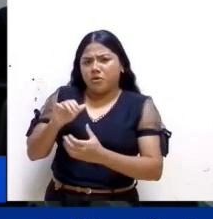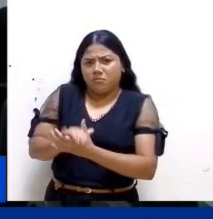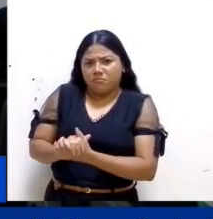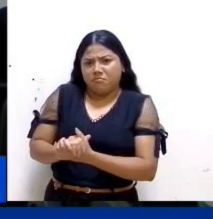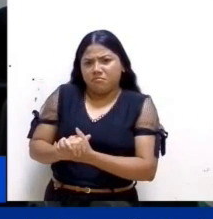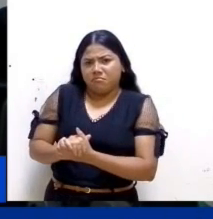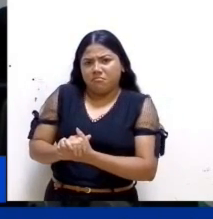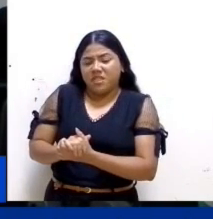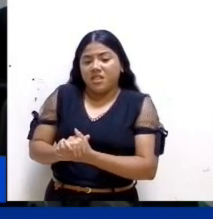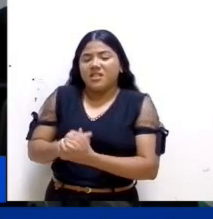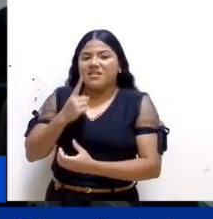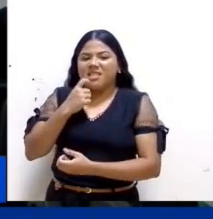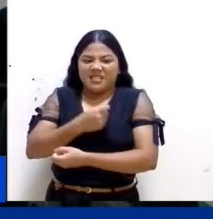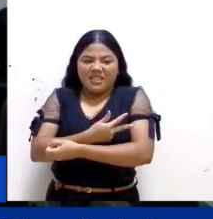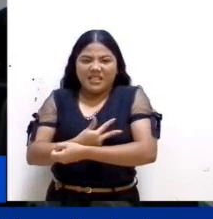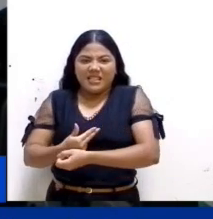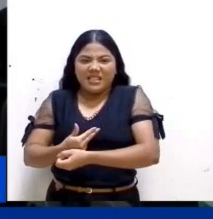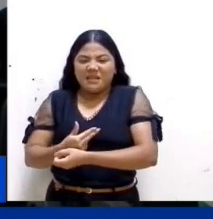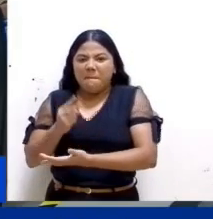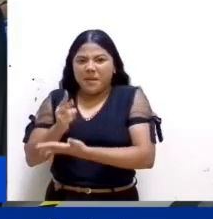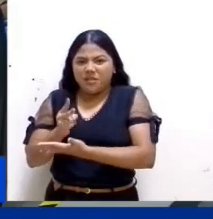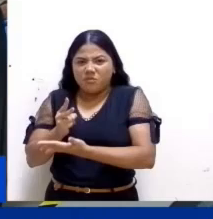Não tem meu sangue.